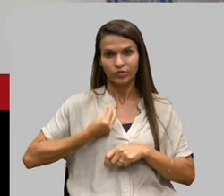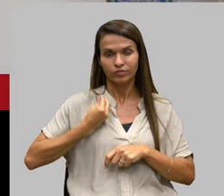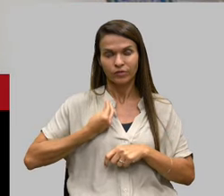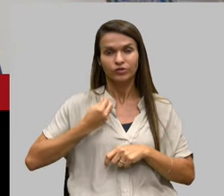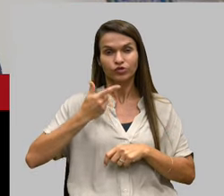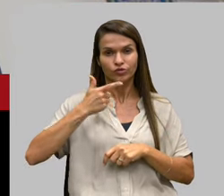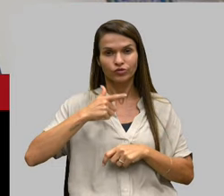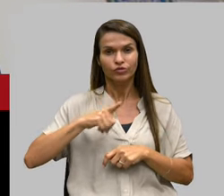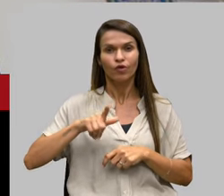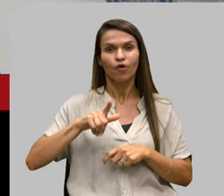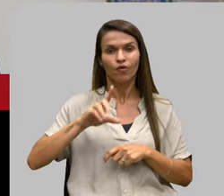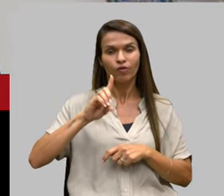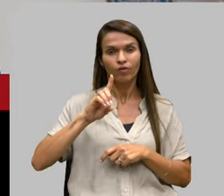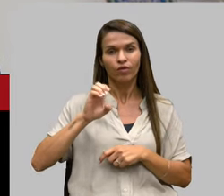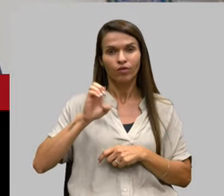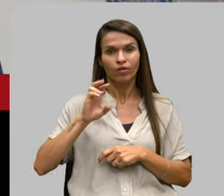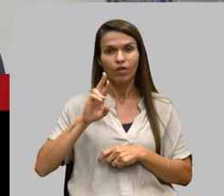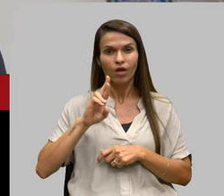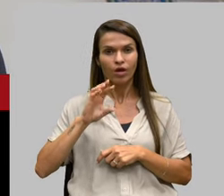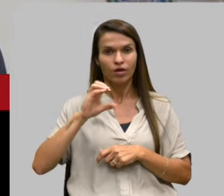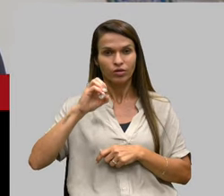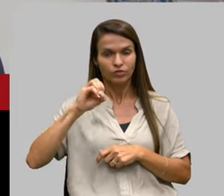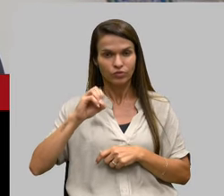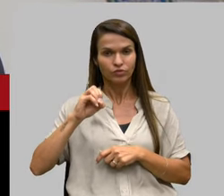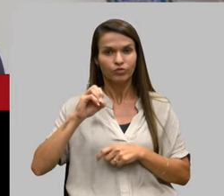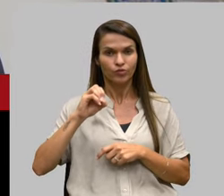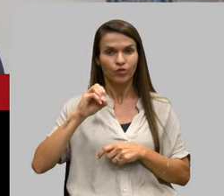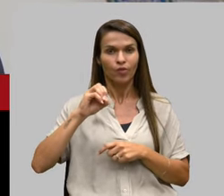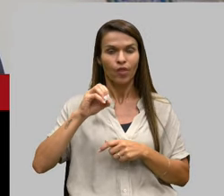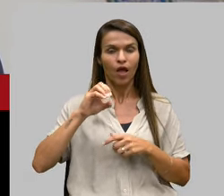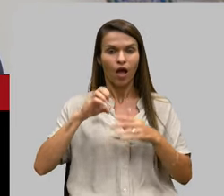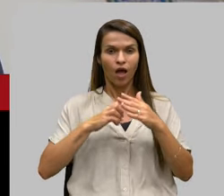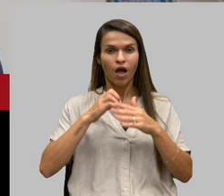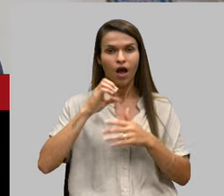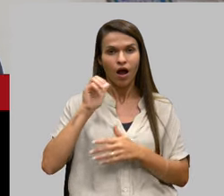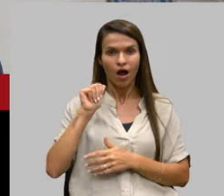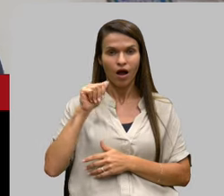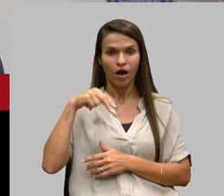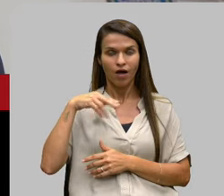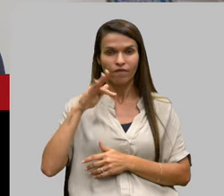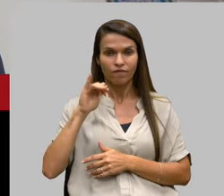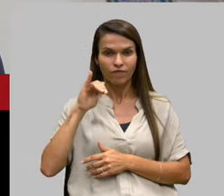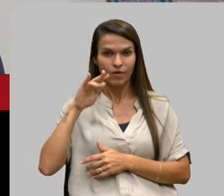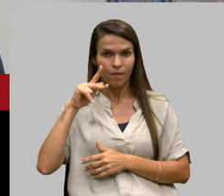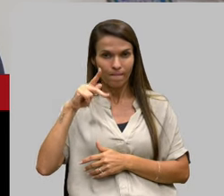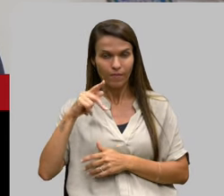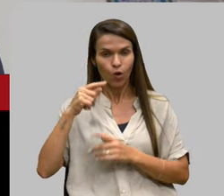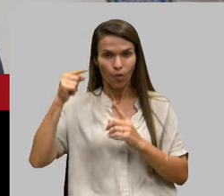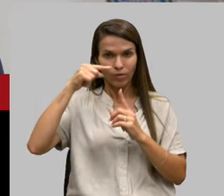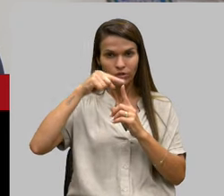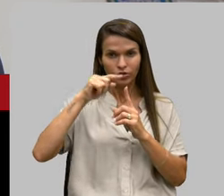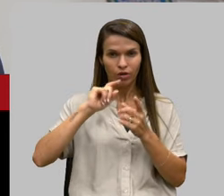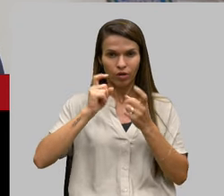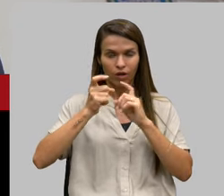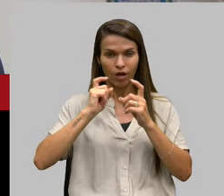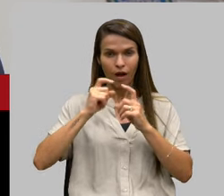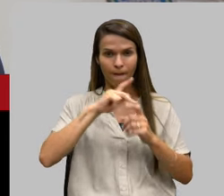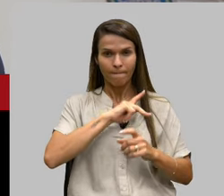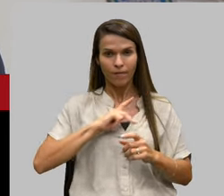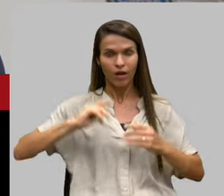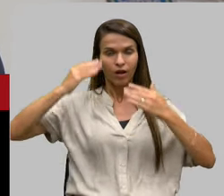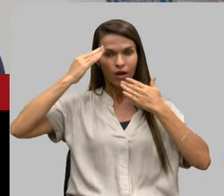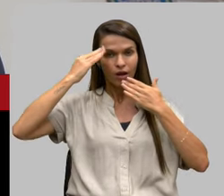ao dcio da da anfip e com a finalidade da reunião a presidência agradece a